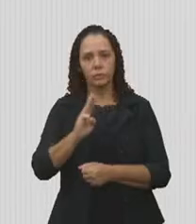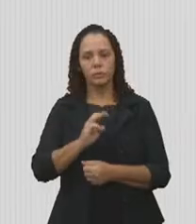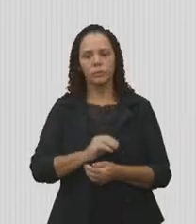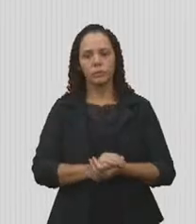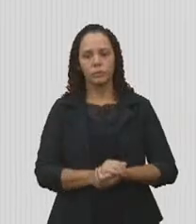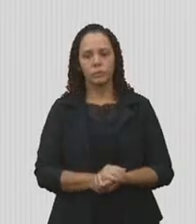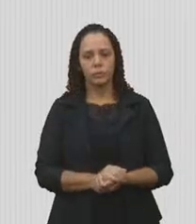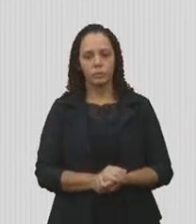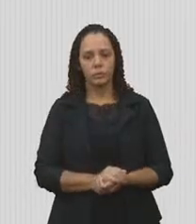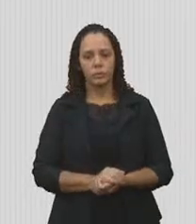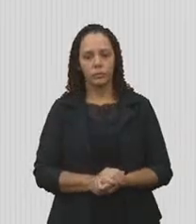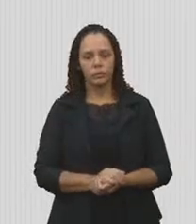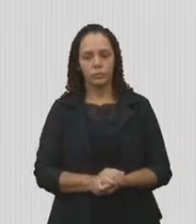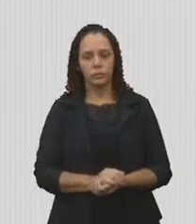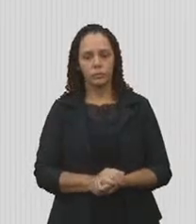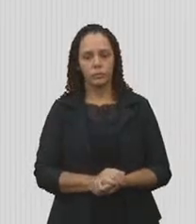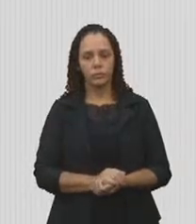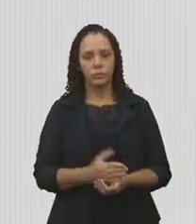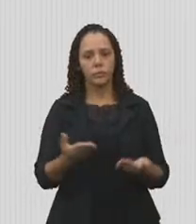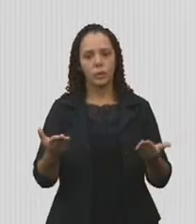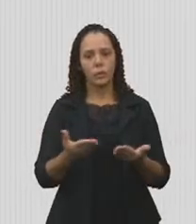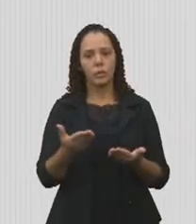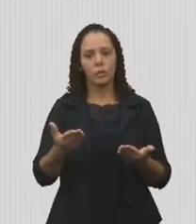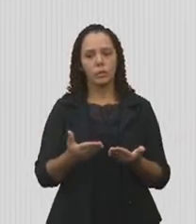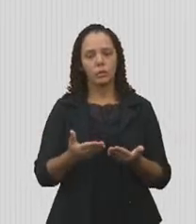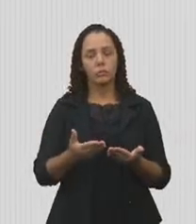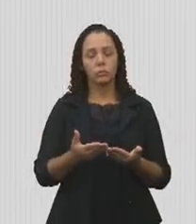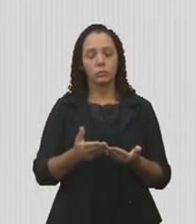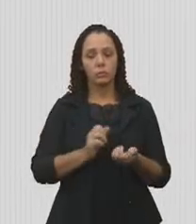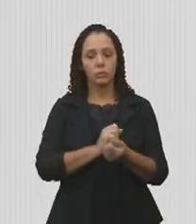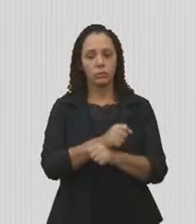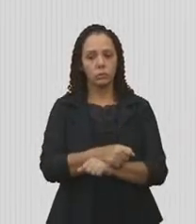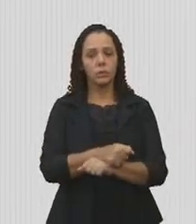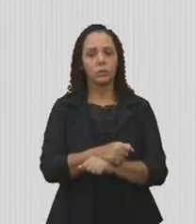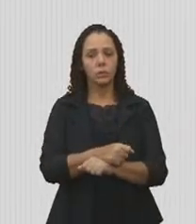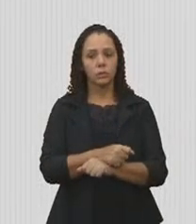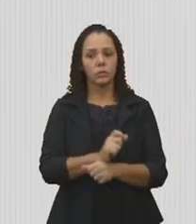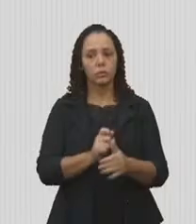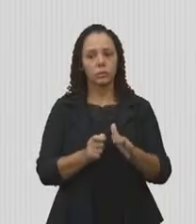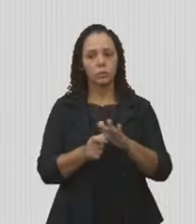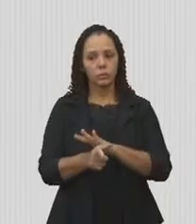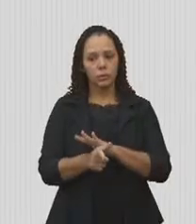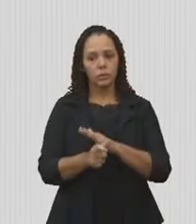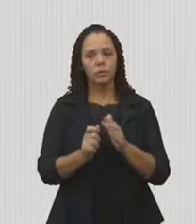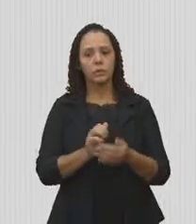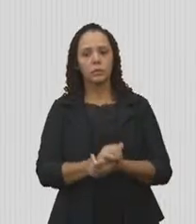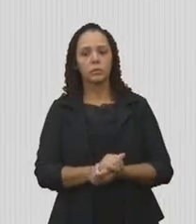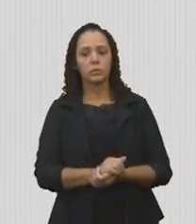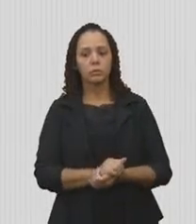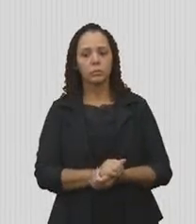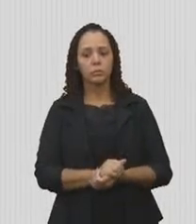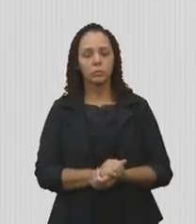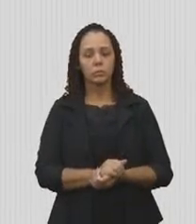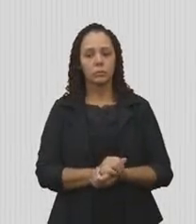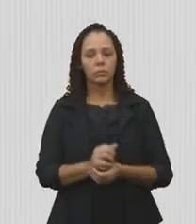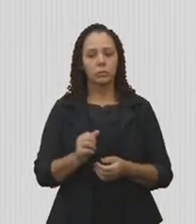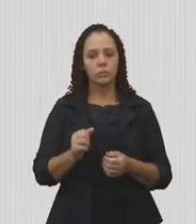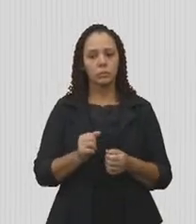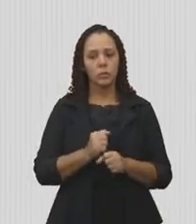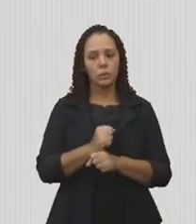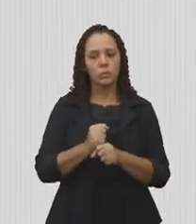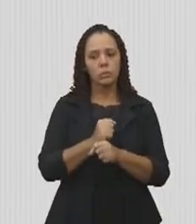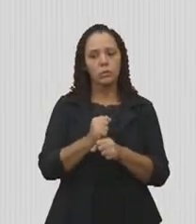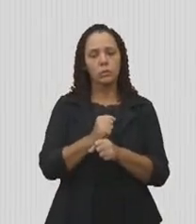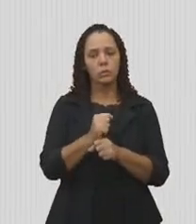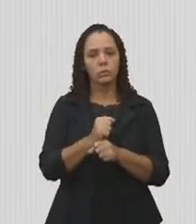gentileza. Aqui nós temos as obrigações constitucionais, que ao longo do ano tendem a atingir